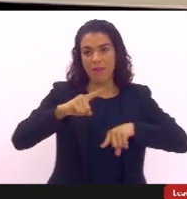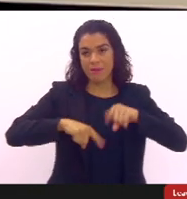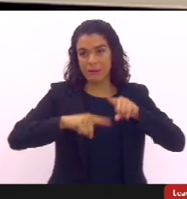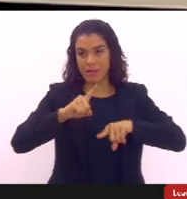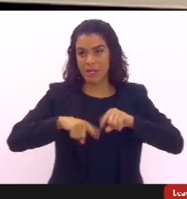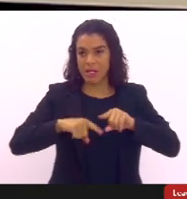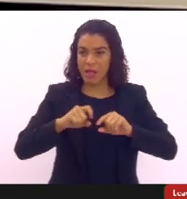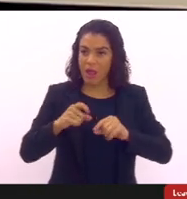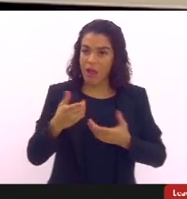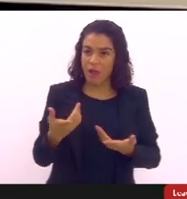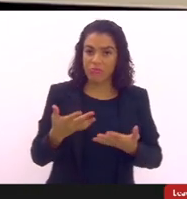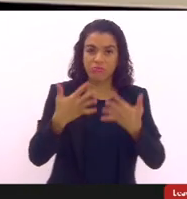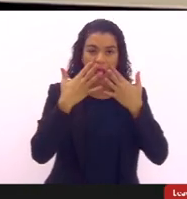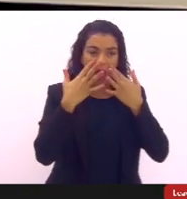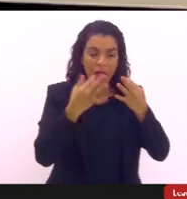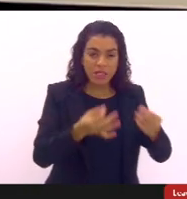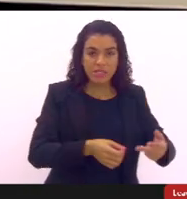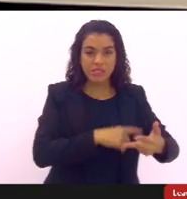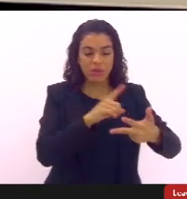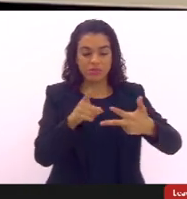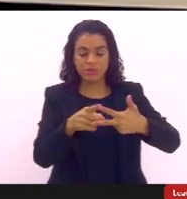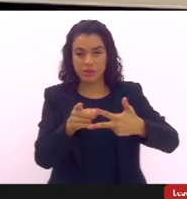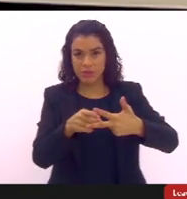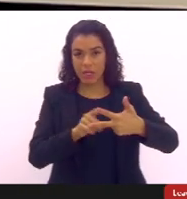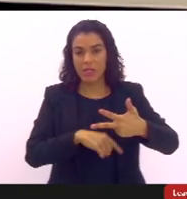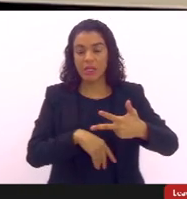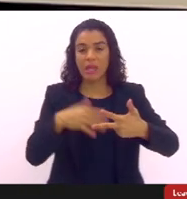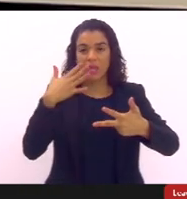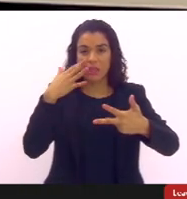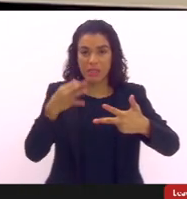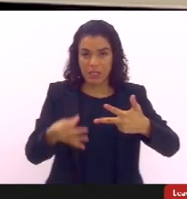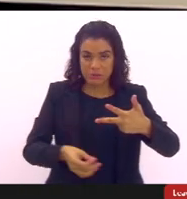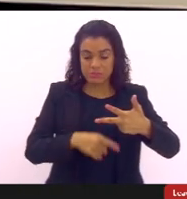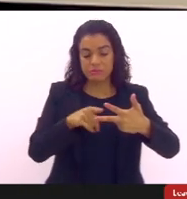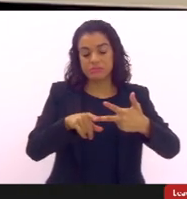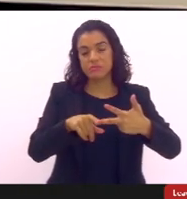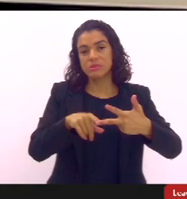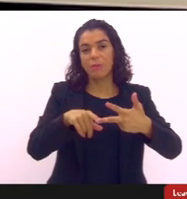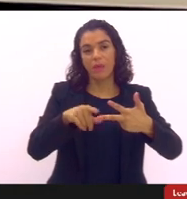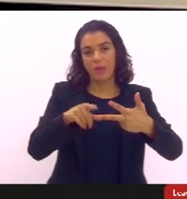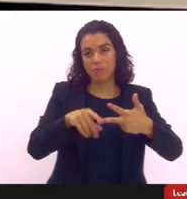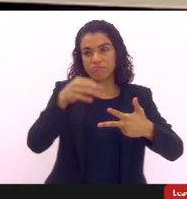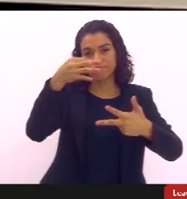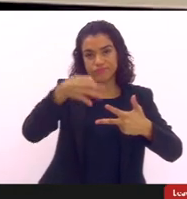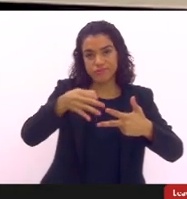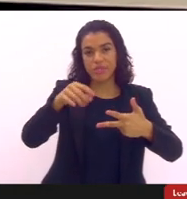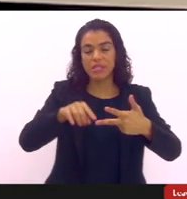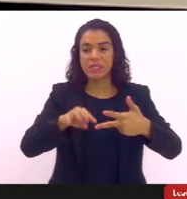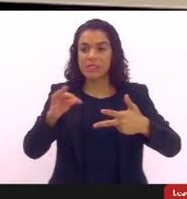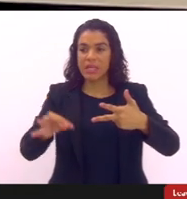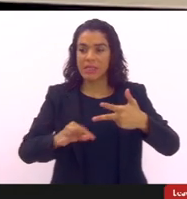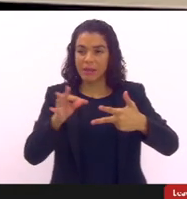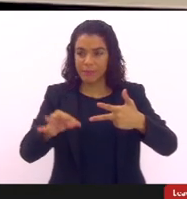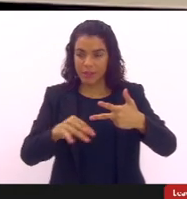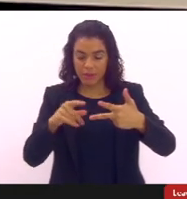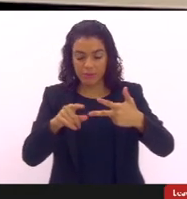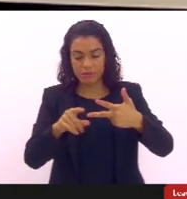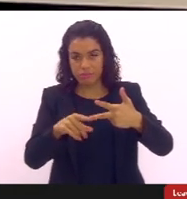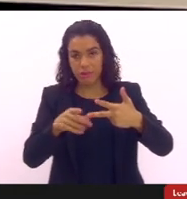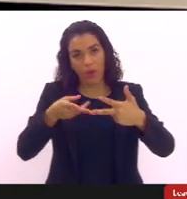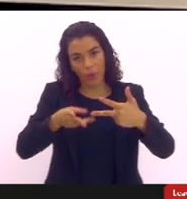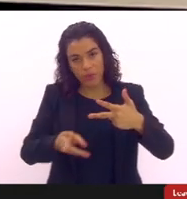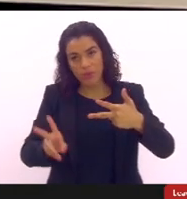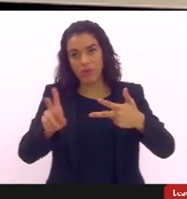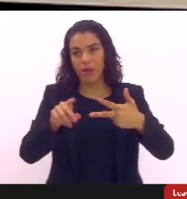de atenção secundária e com realização de diagnósticos de forma efetiva e de forma